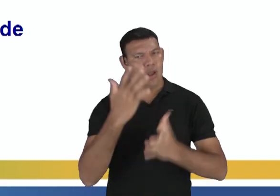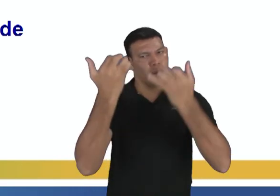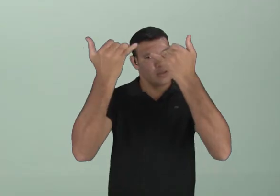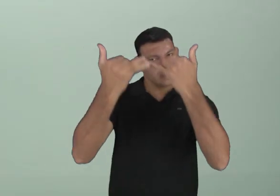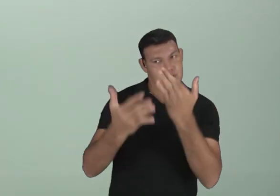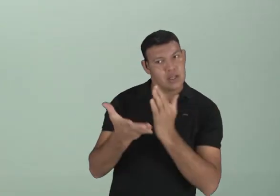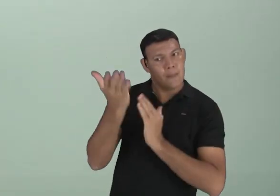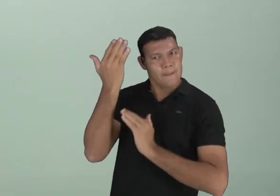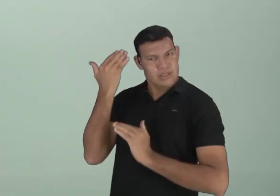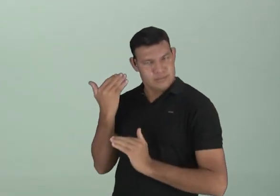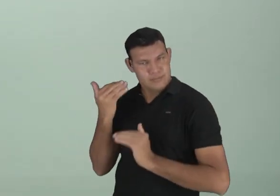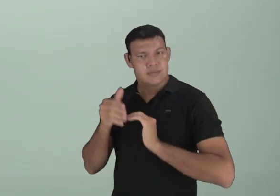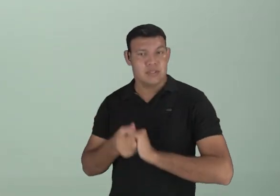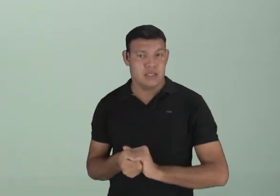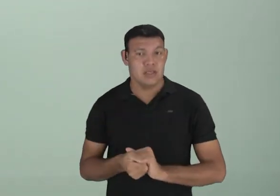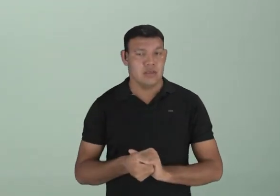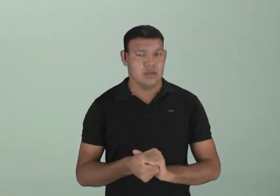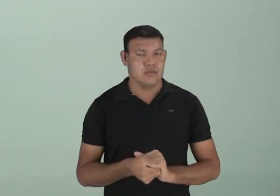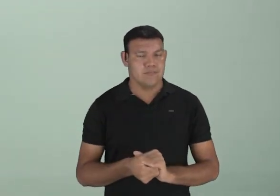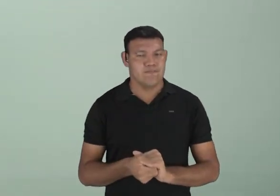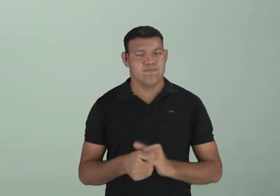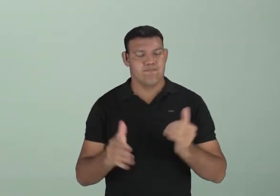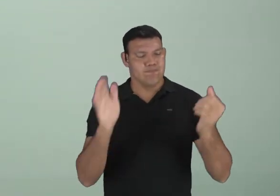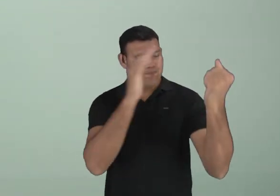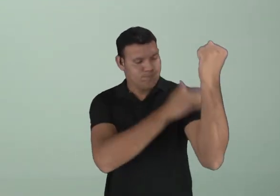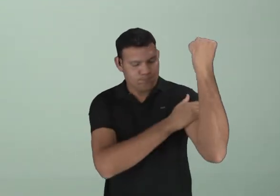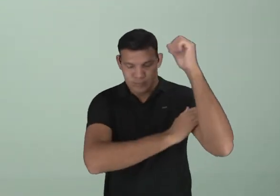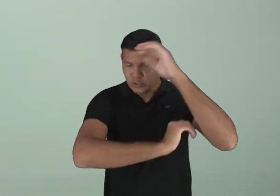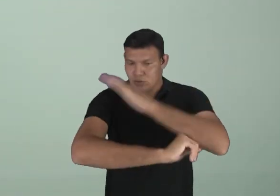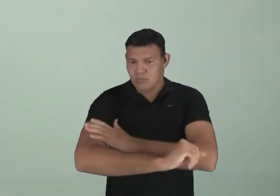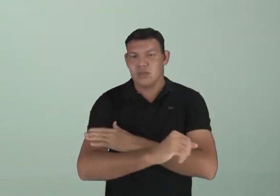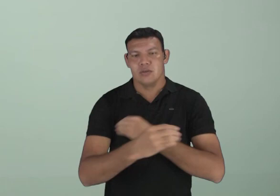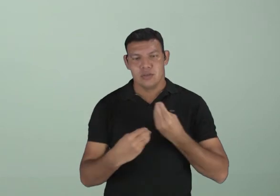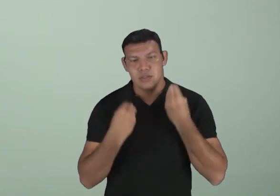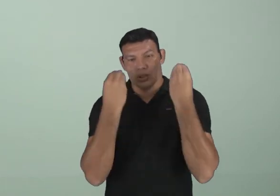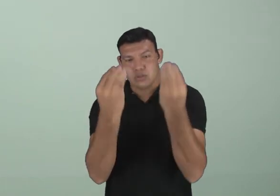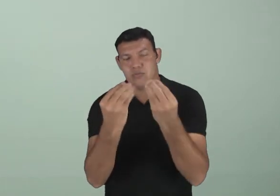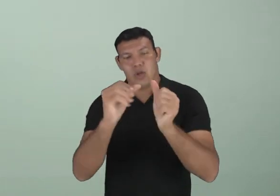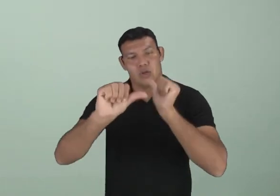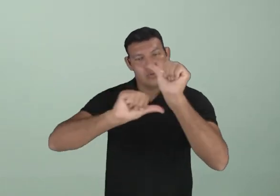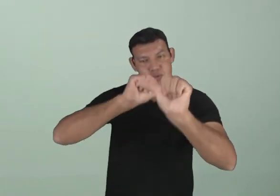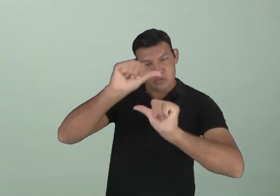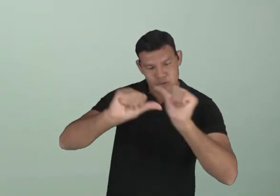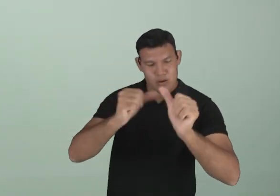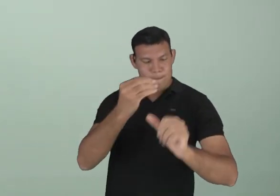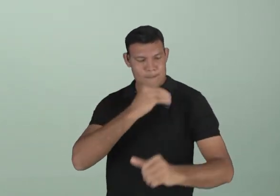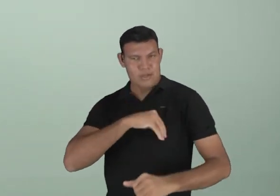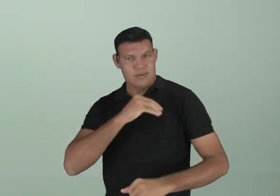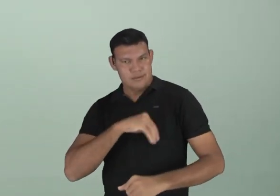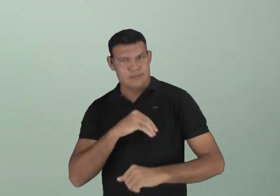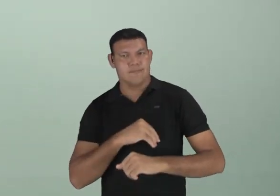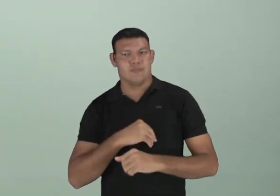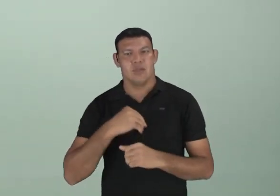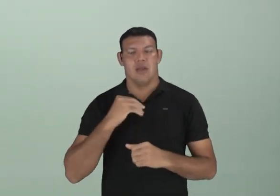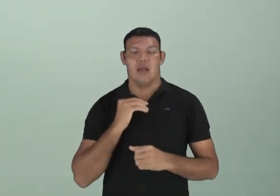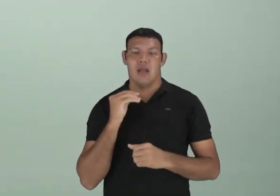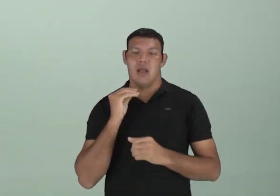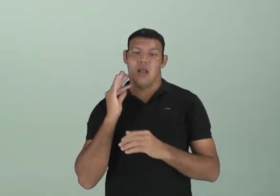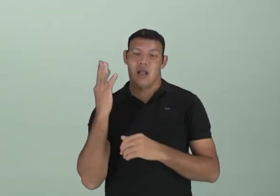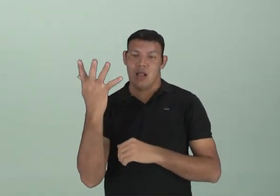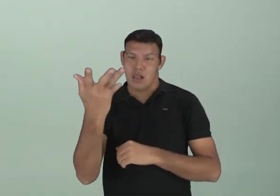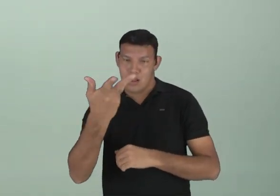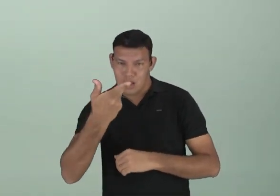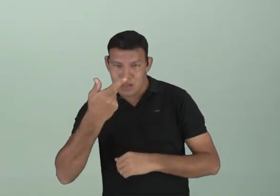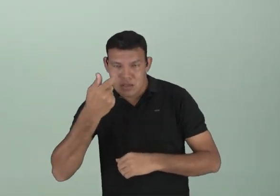há pouco a todos vocês, vendo a minha mão de obra em troca do salário, vendo a minha capacidade e